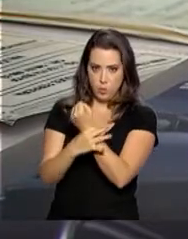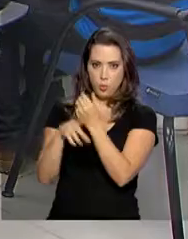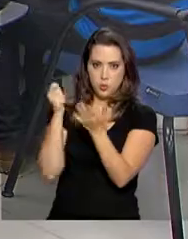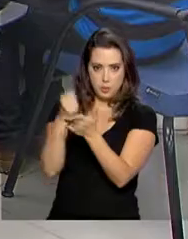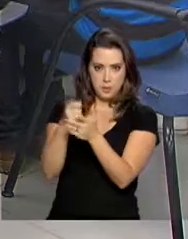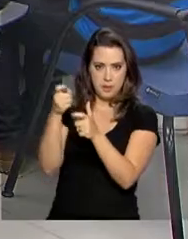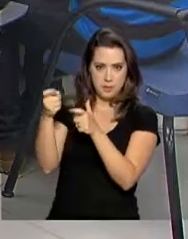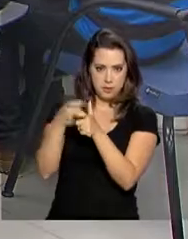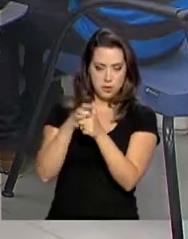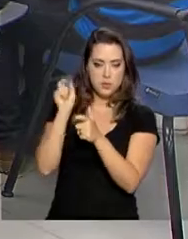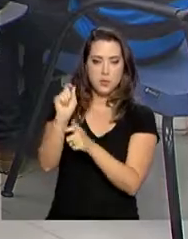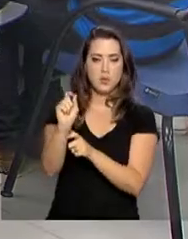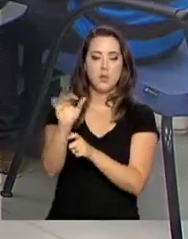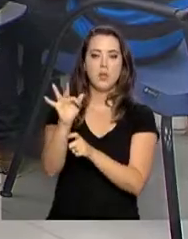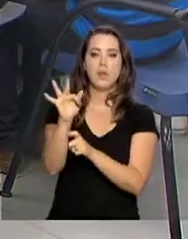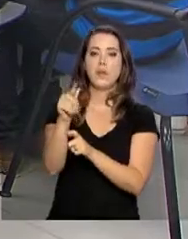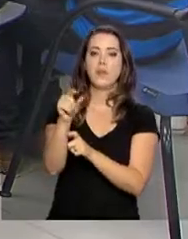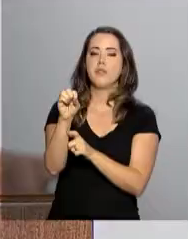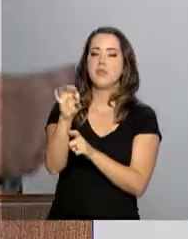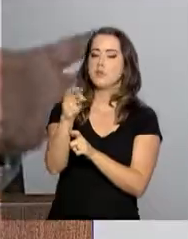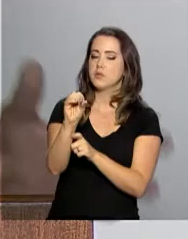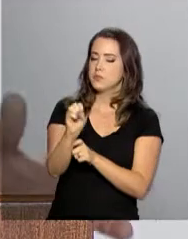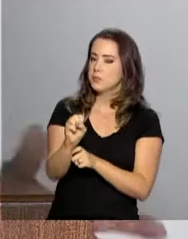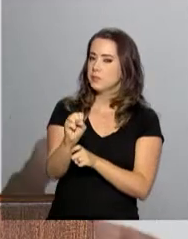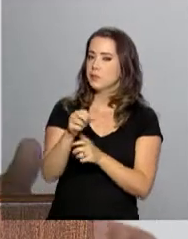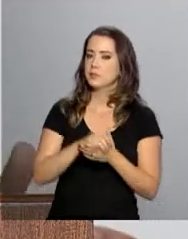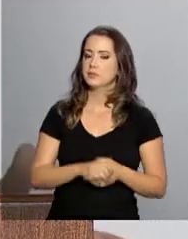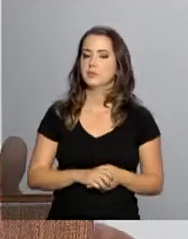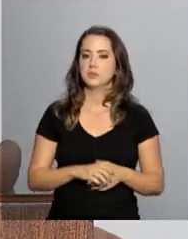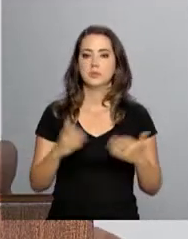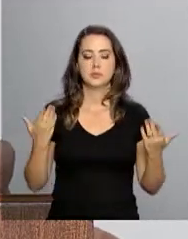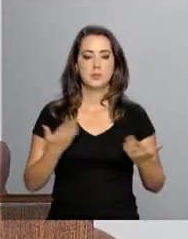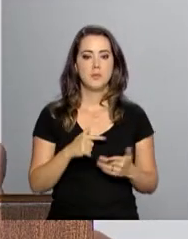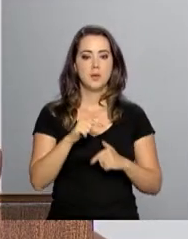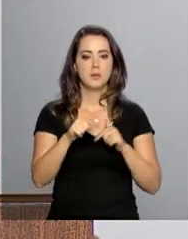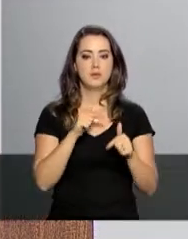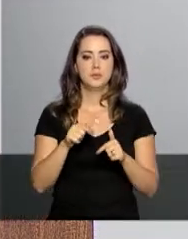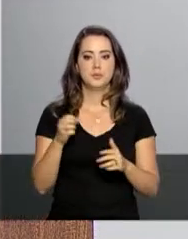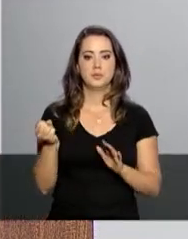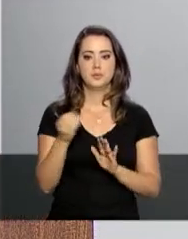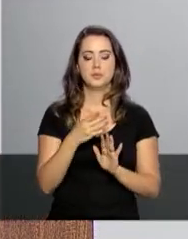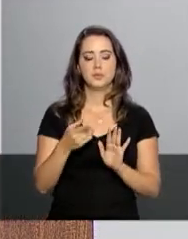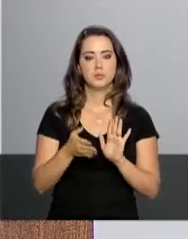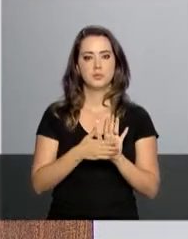FGTS sirvam de garantia aos bancos. Com essa medida aqui,